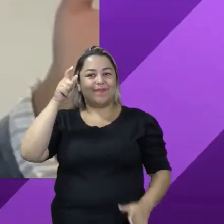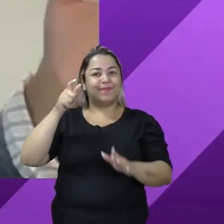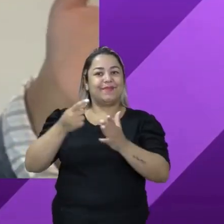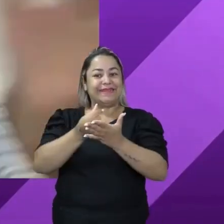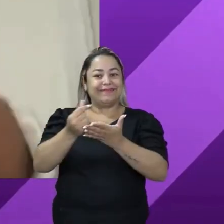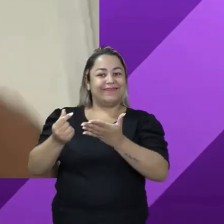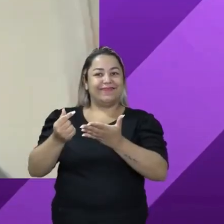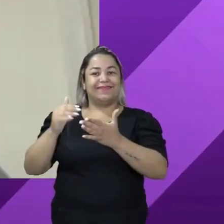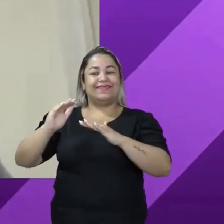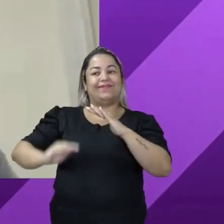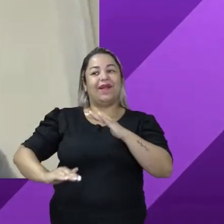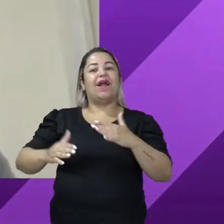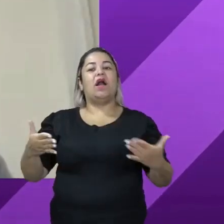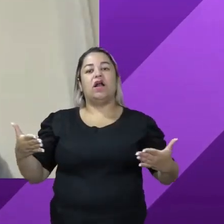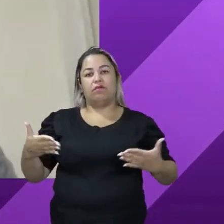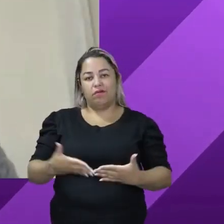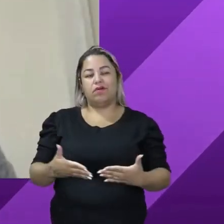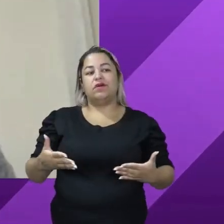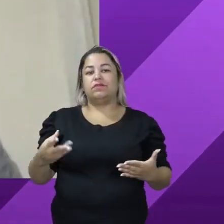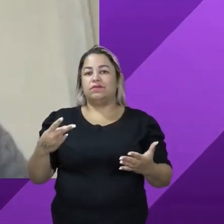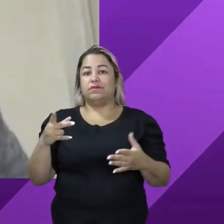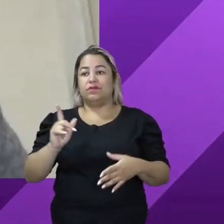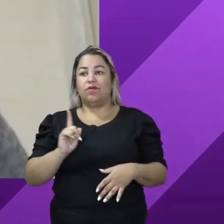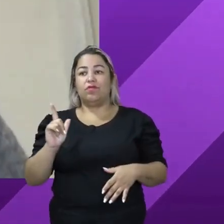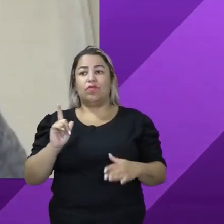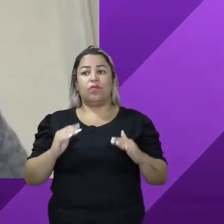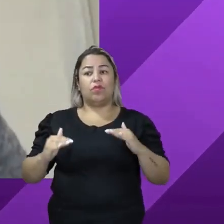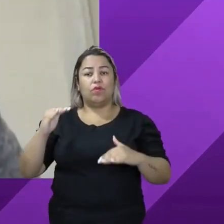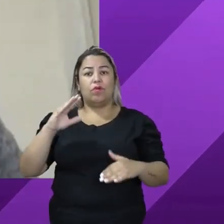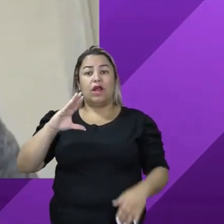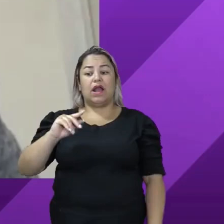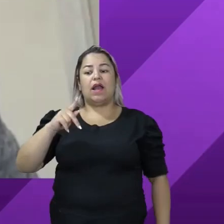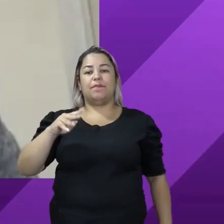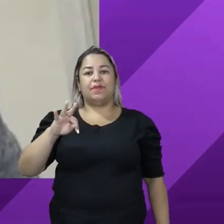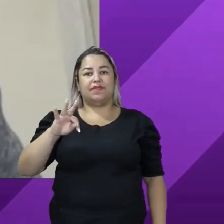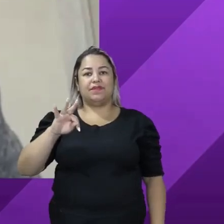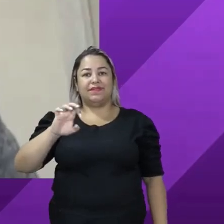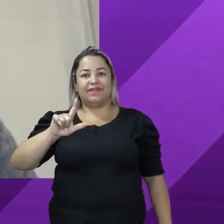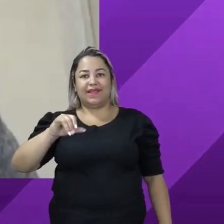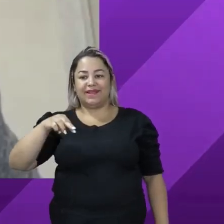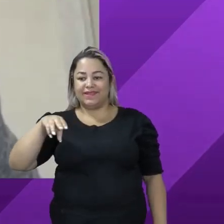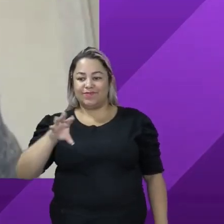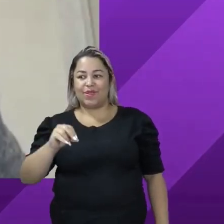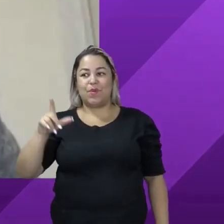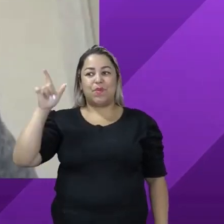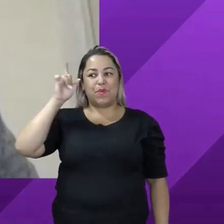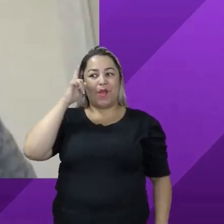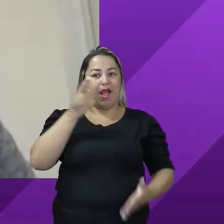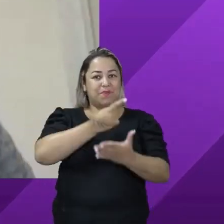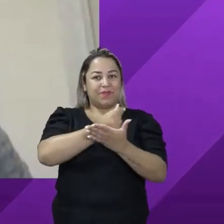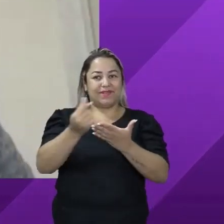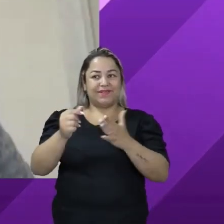querem derrubar o capitalismo e agora chegamos no pé que está. O capitalismo é um problema, principalmente nessa lógica do século